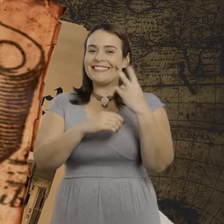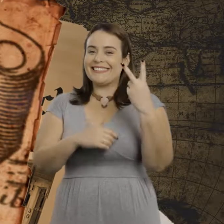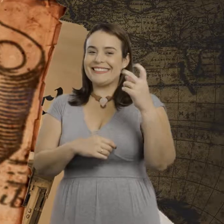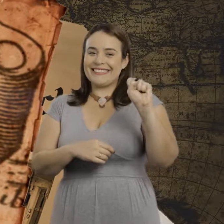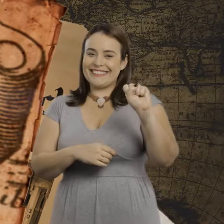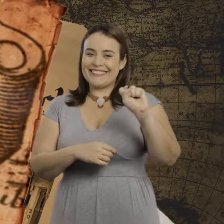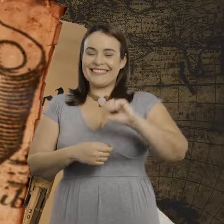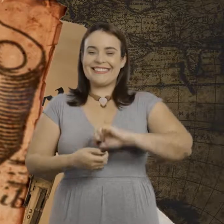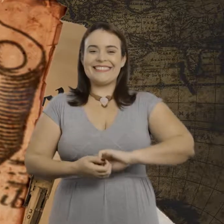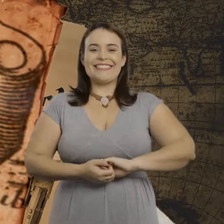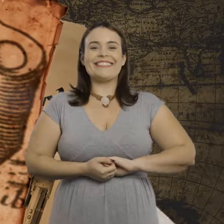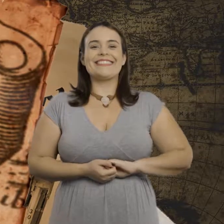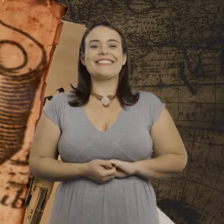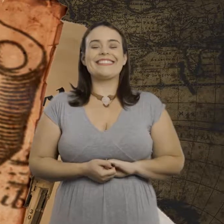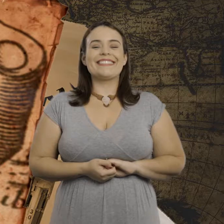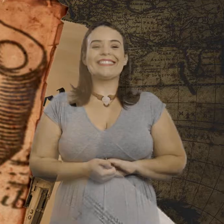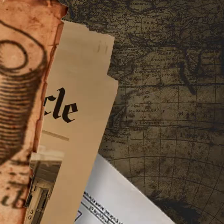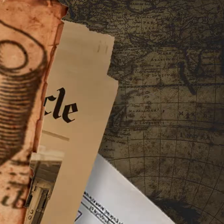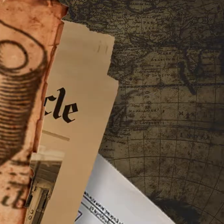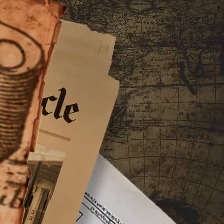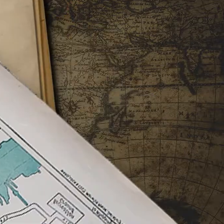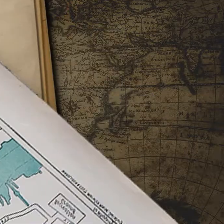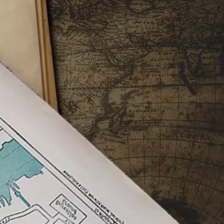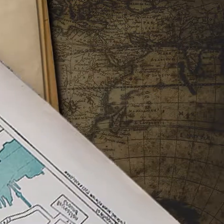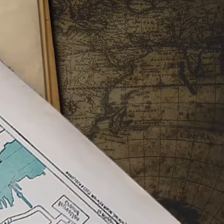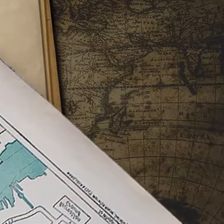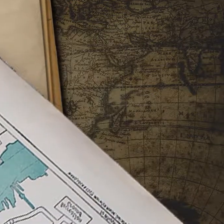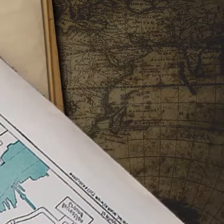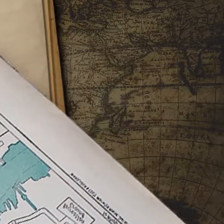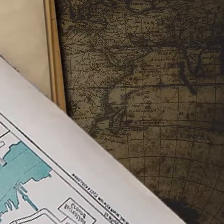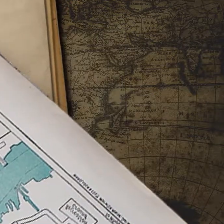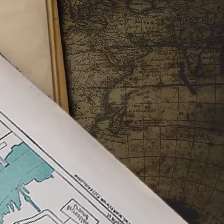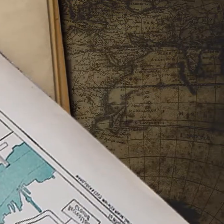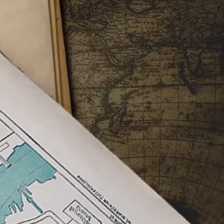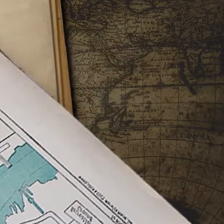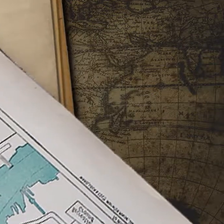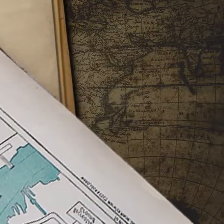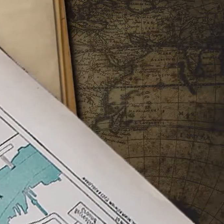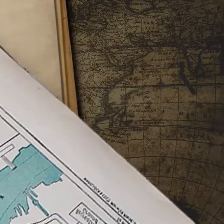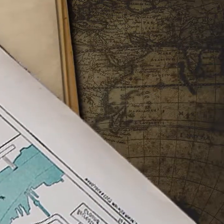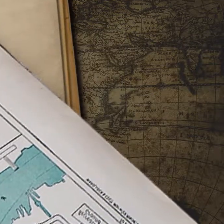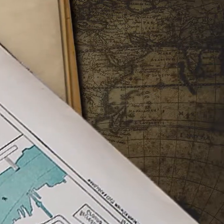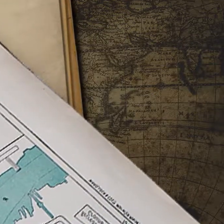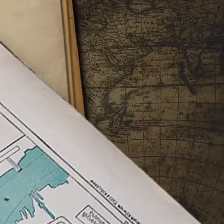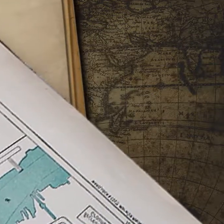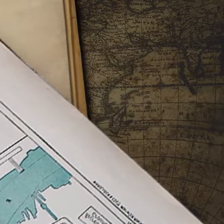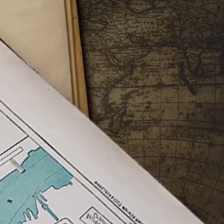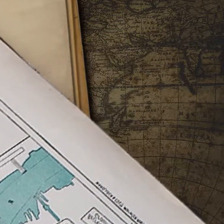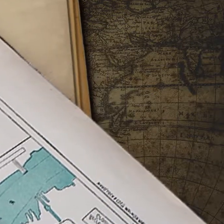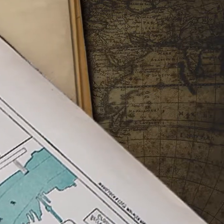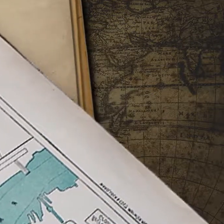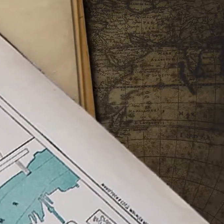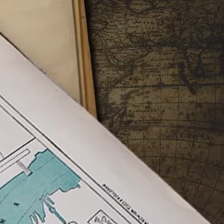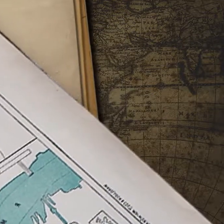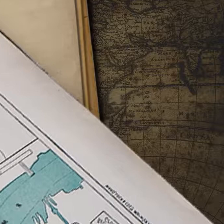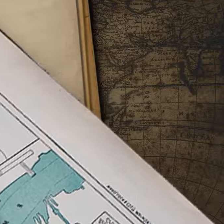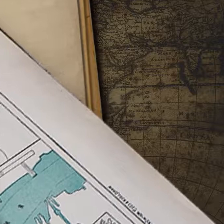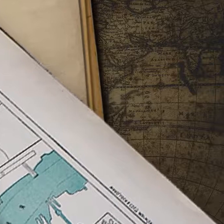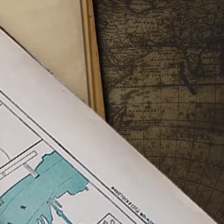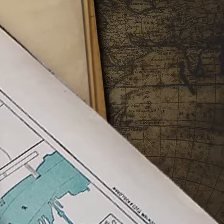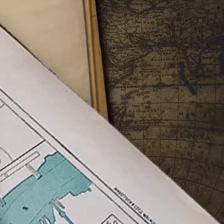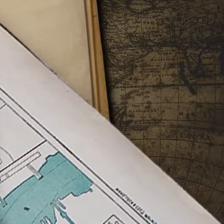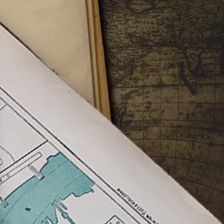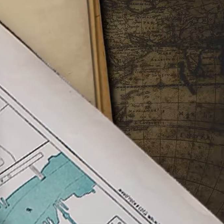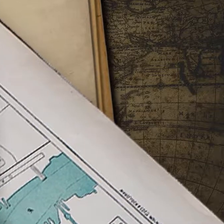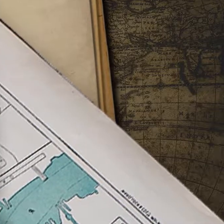Capítulo 28. Um rio passa entre duas altíssimas encostas. Uma enorme ponte